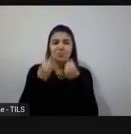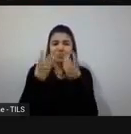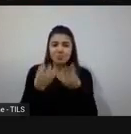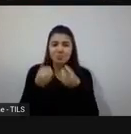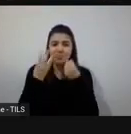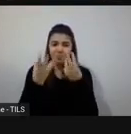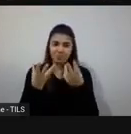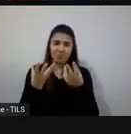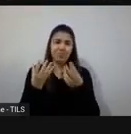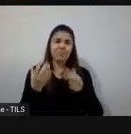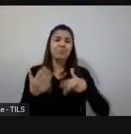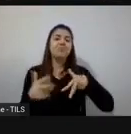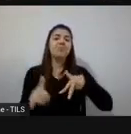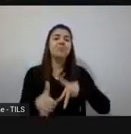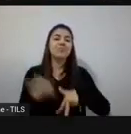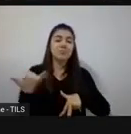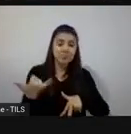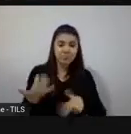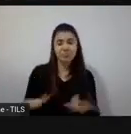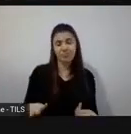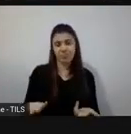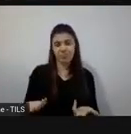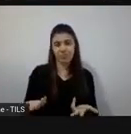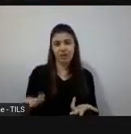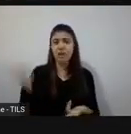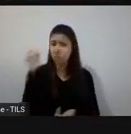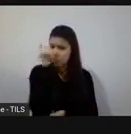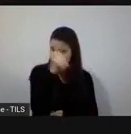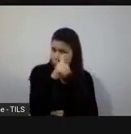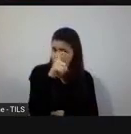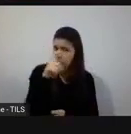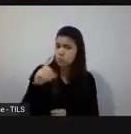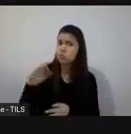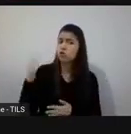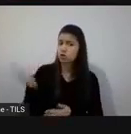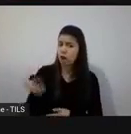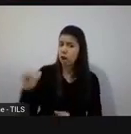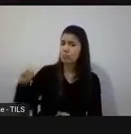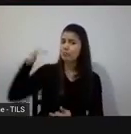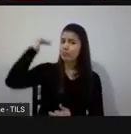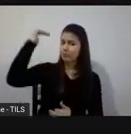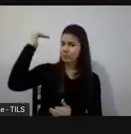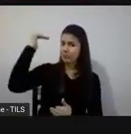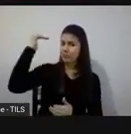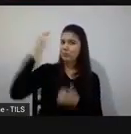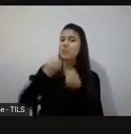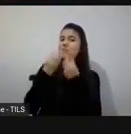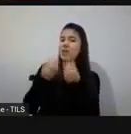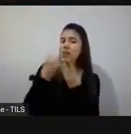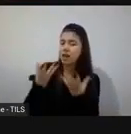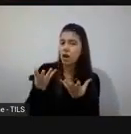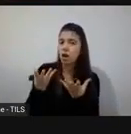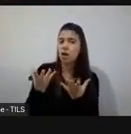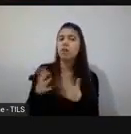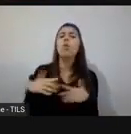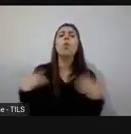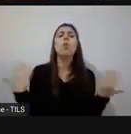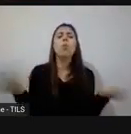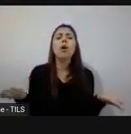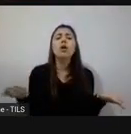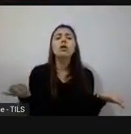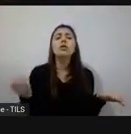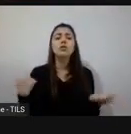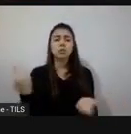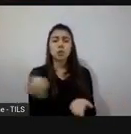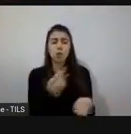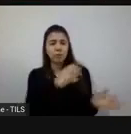ainda. É duro para um adulto contar. Qual de nós aqui vai ficar tranquilo que está assistindo a live